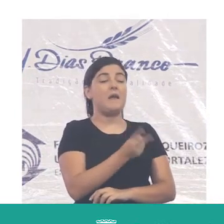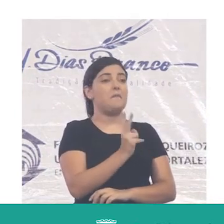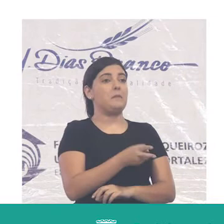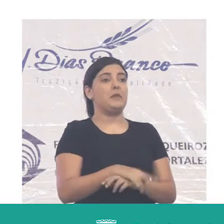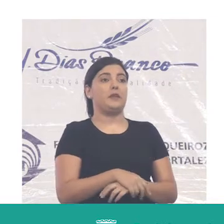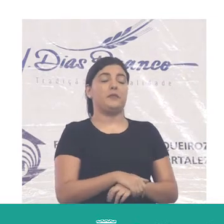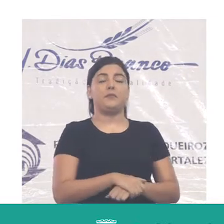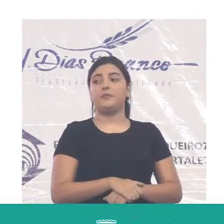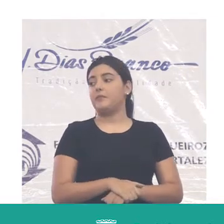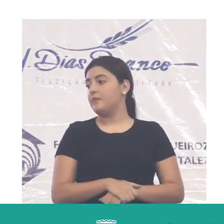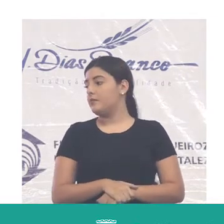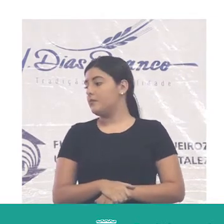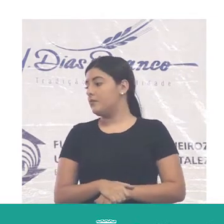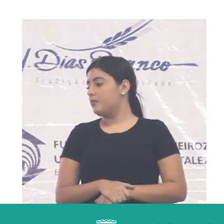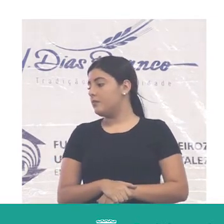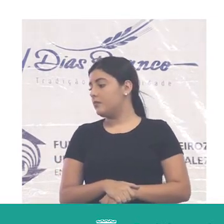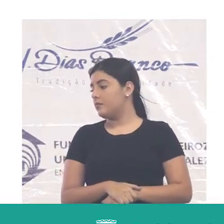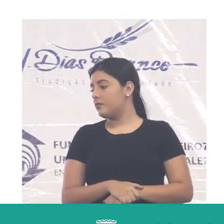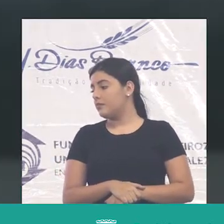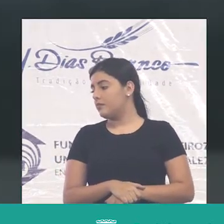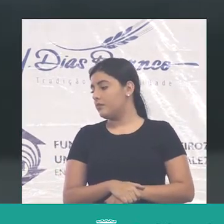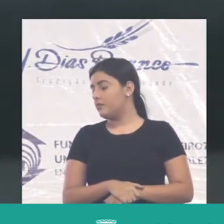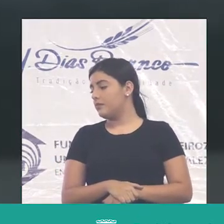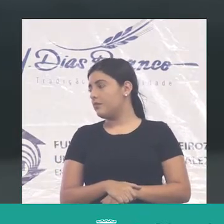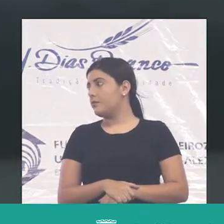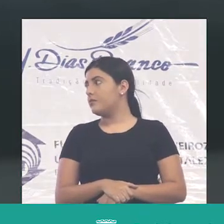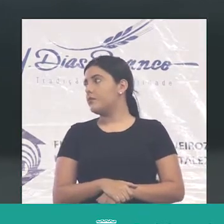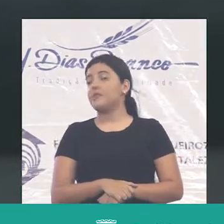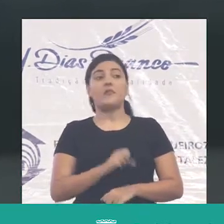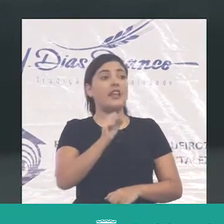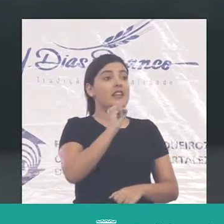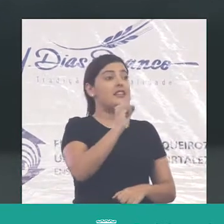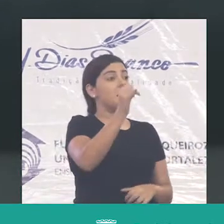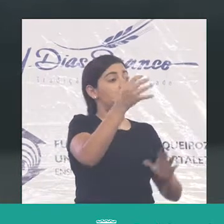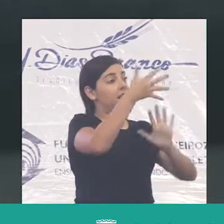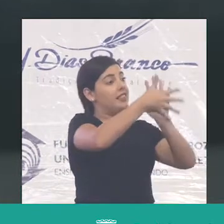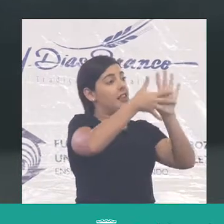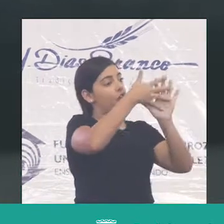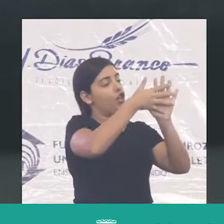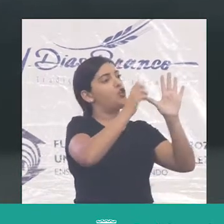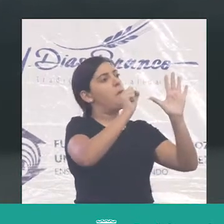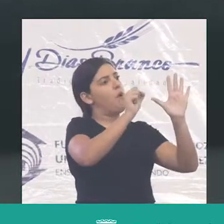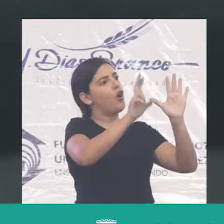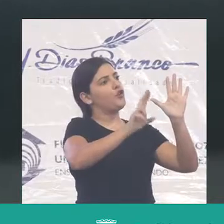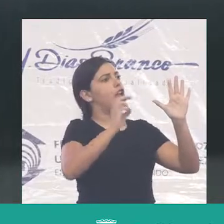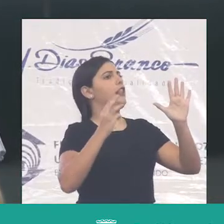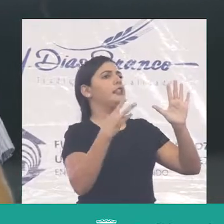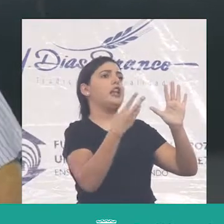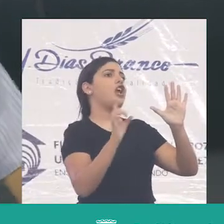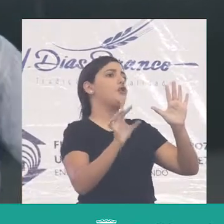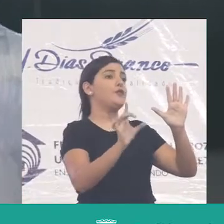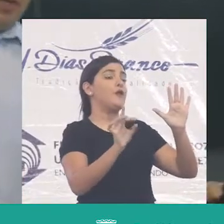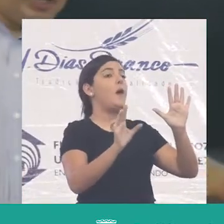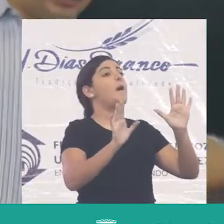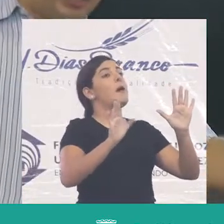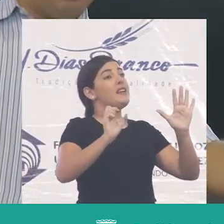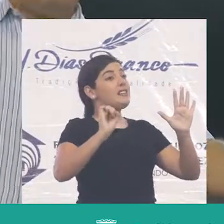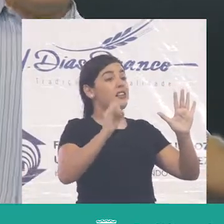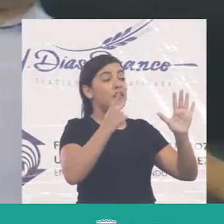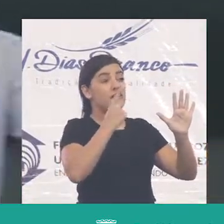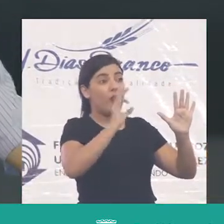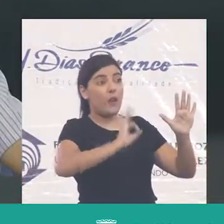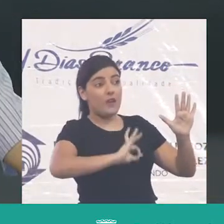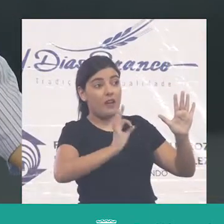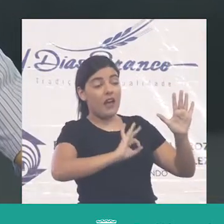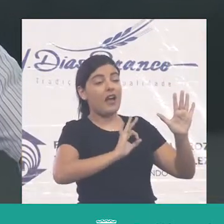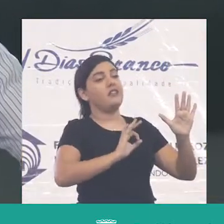quando ele me avisa que eu posso usar. Se ele não falou nada, eu vou usar qual π? 3,14. Se eu já sei que o